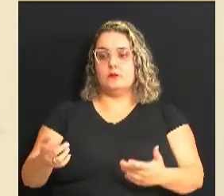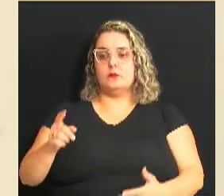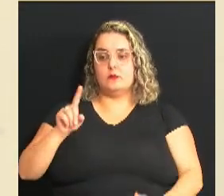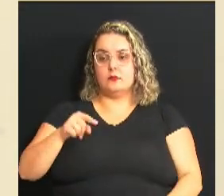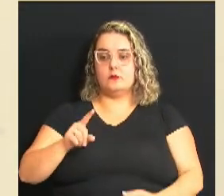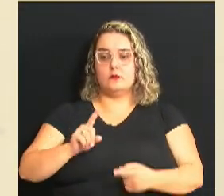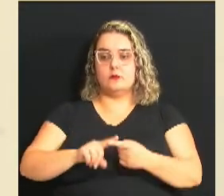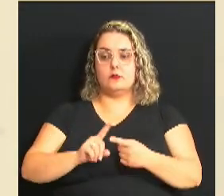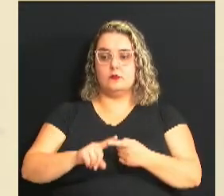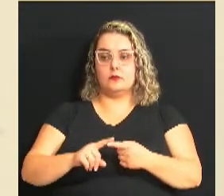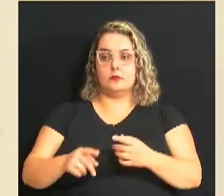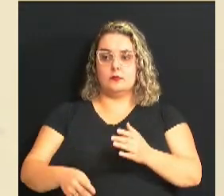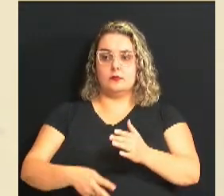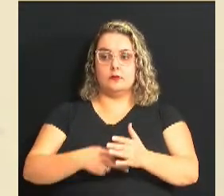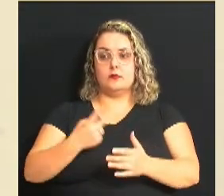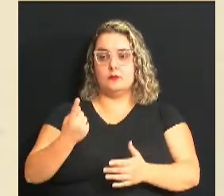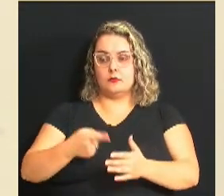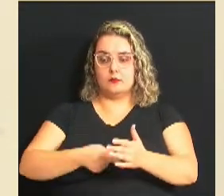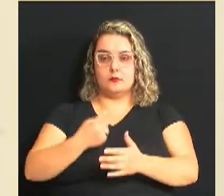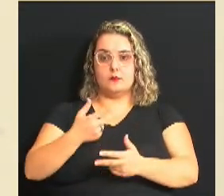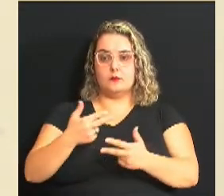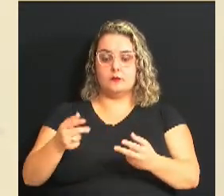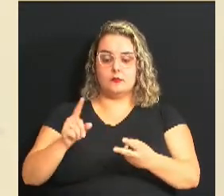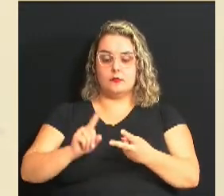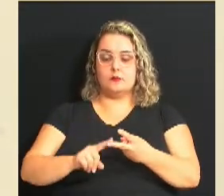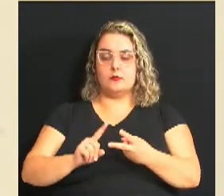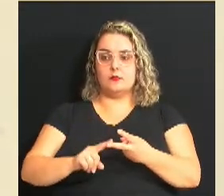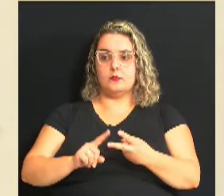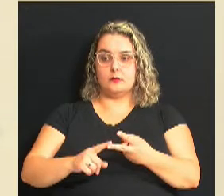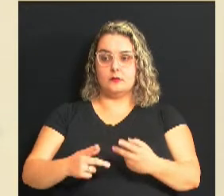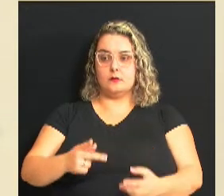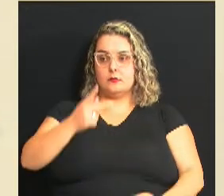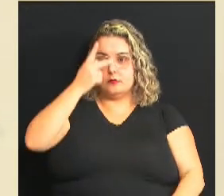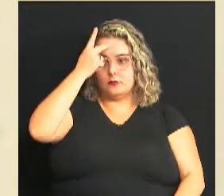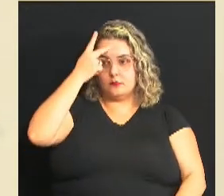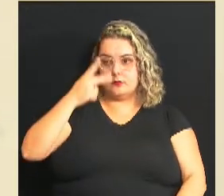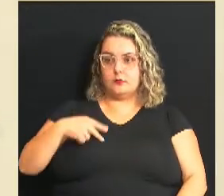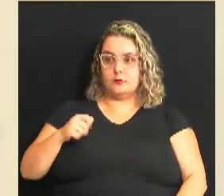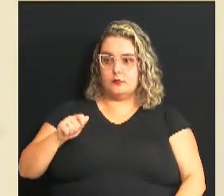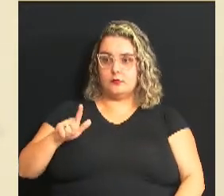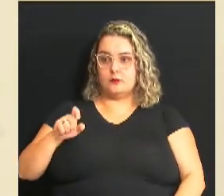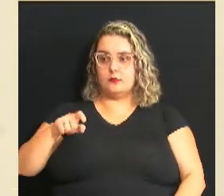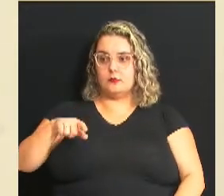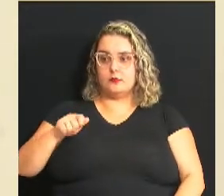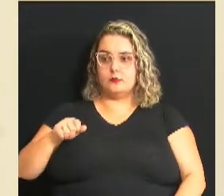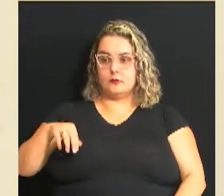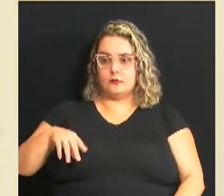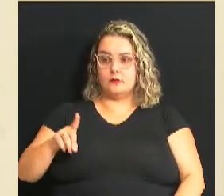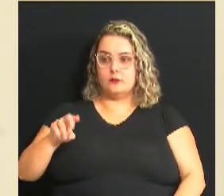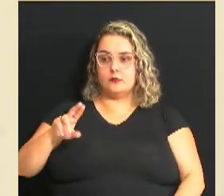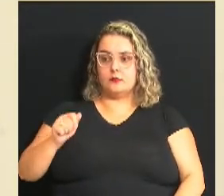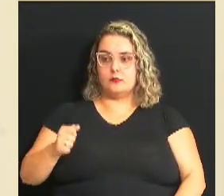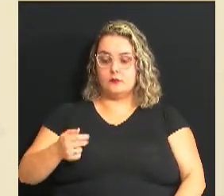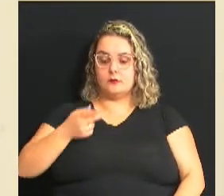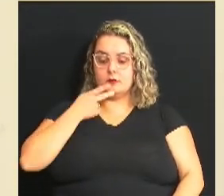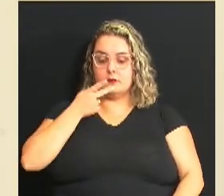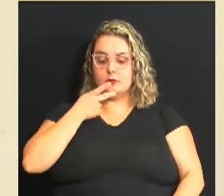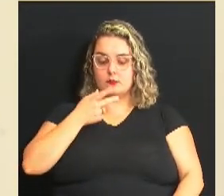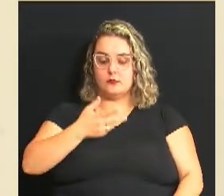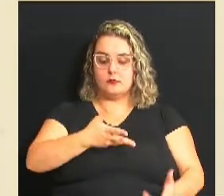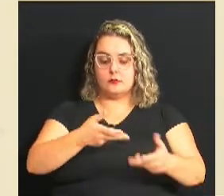primeira questão. A segunda, como a própria Alexandra citou e os demais